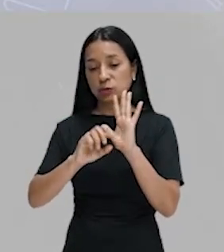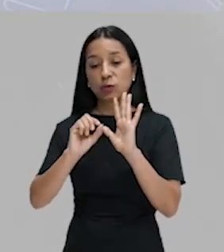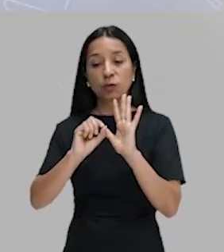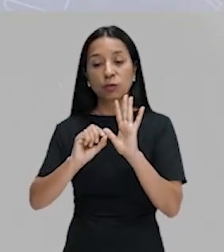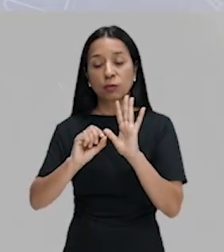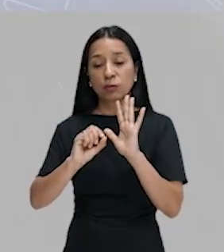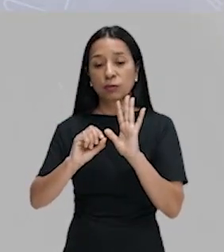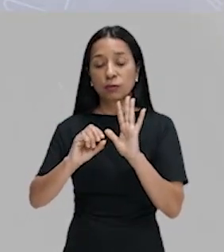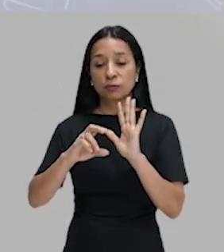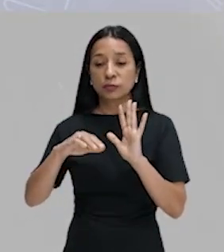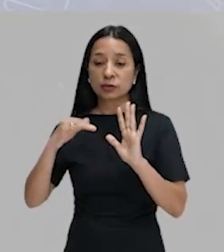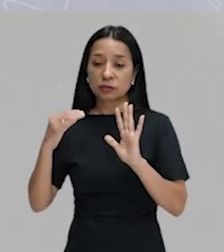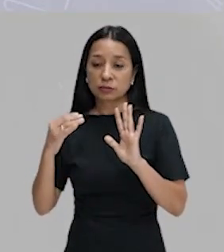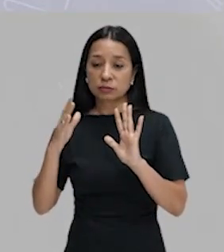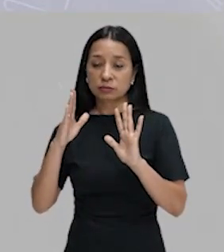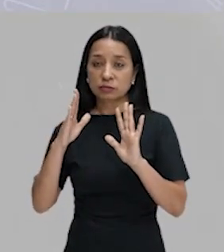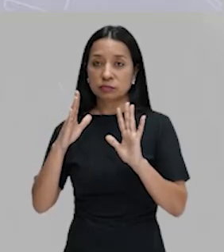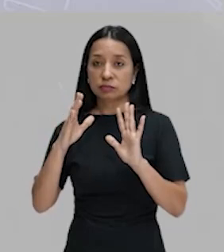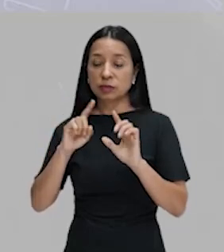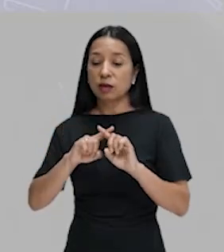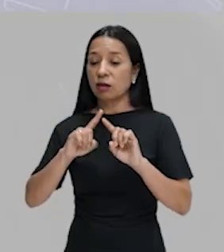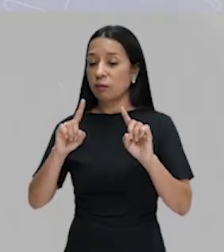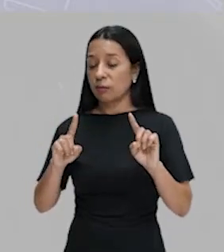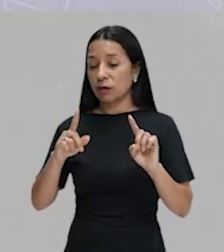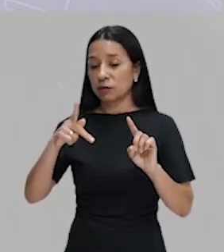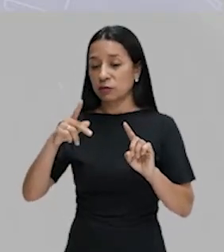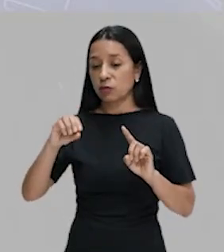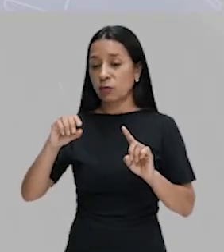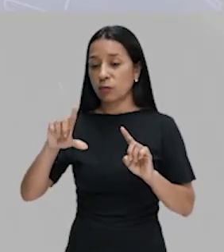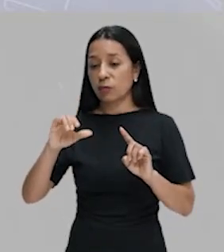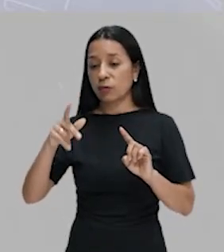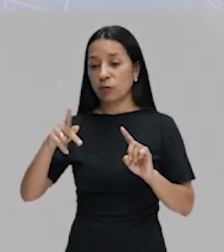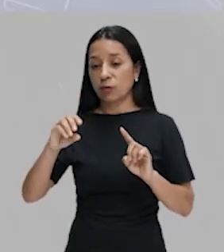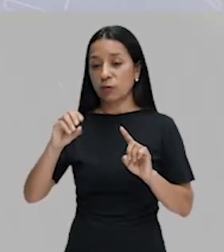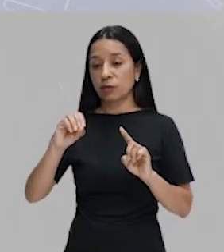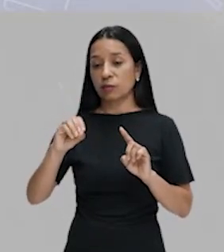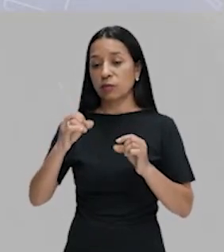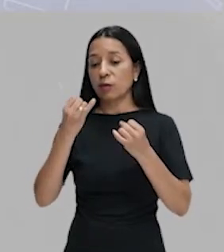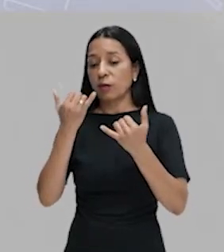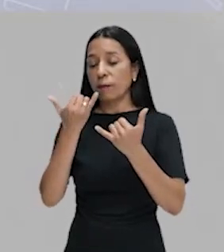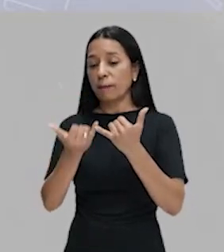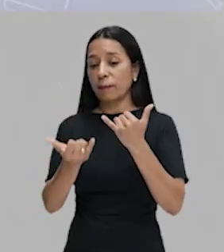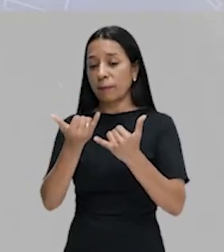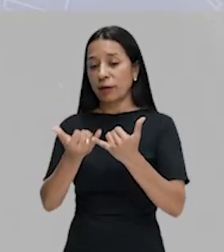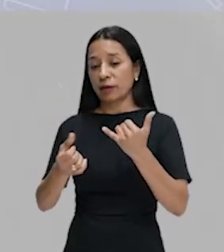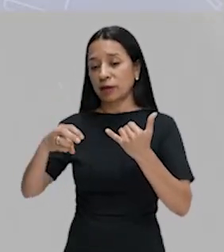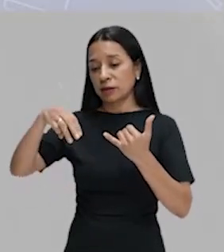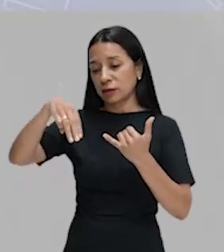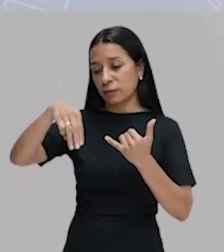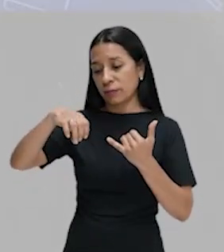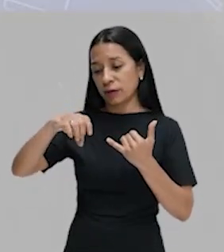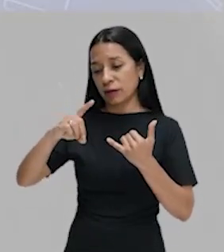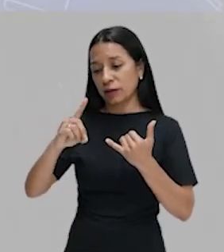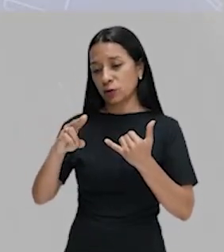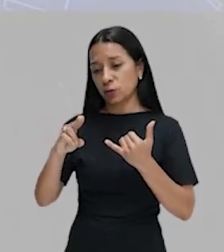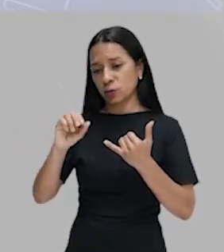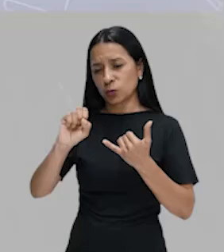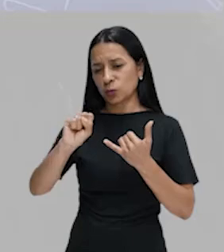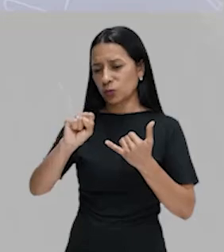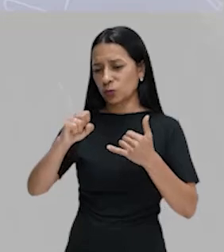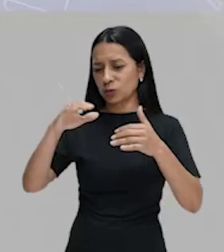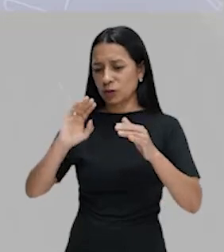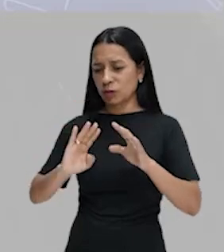Já na forma do pólipo, eu poderia até imaginar que o pólipo ele parece com uma medusa de cabeça para baixo. Só